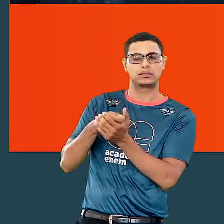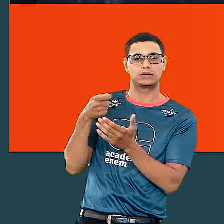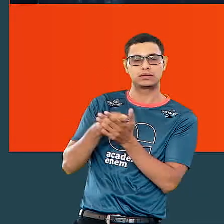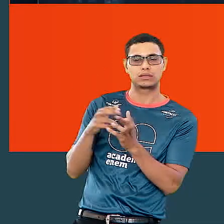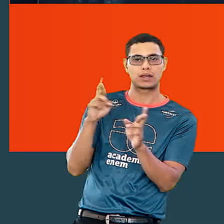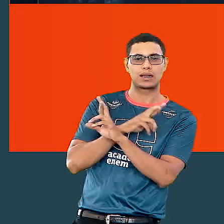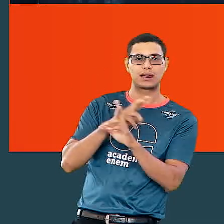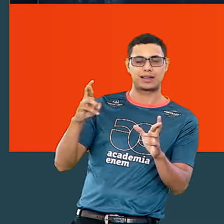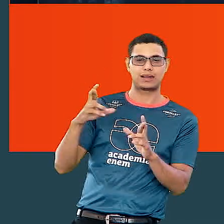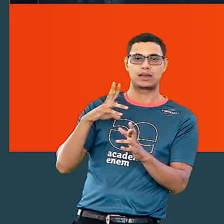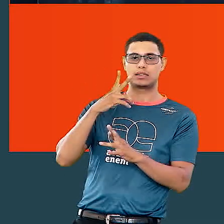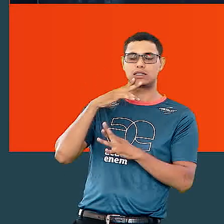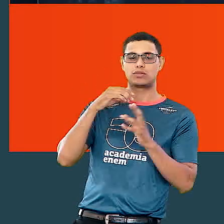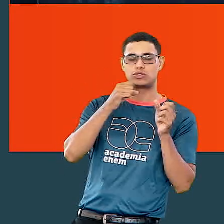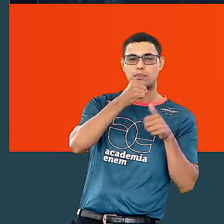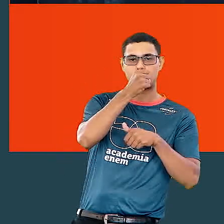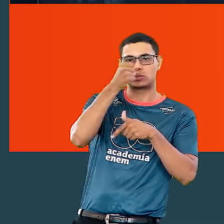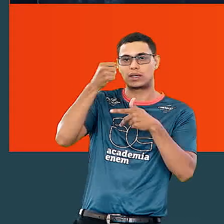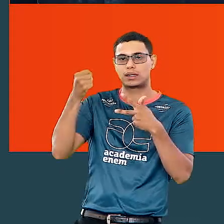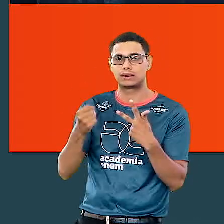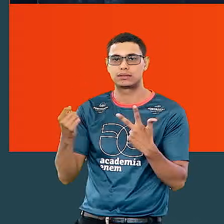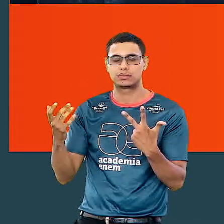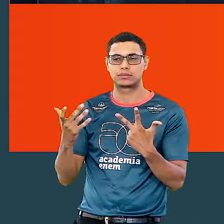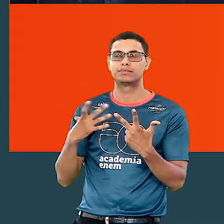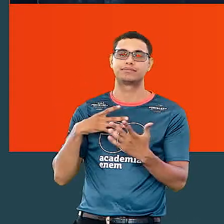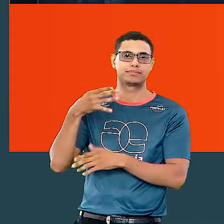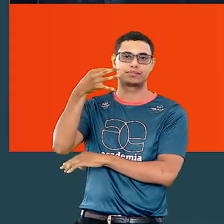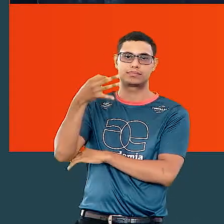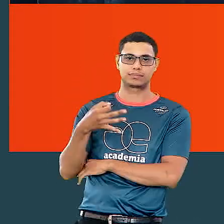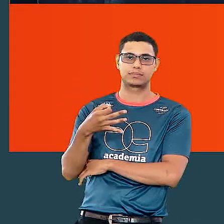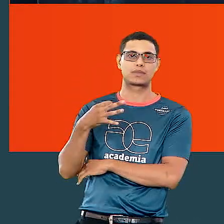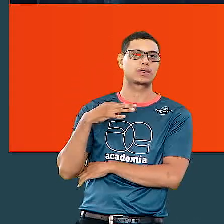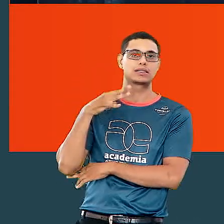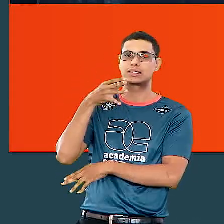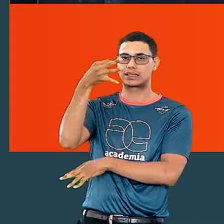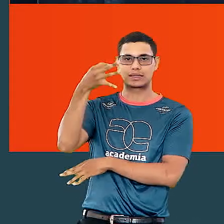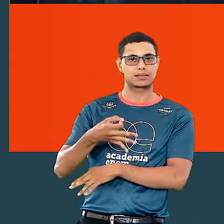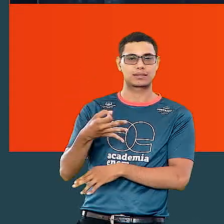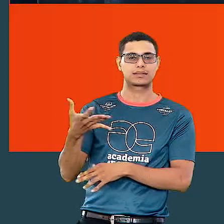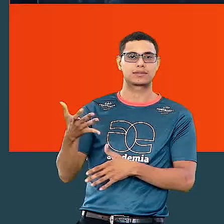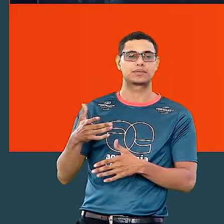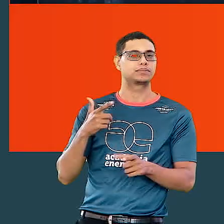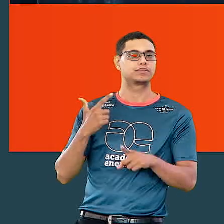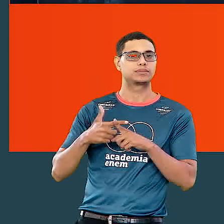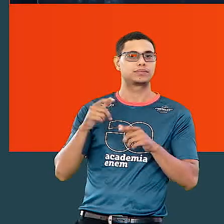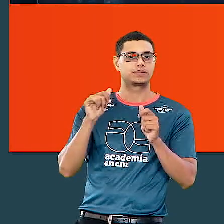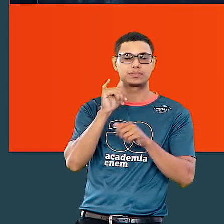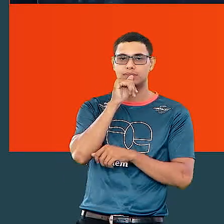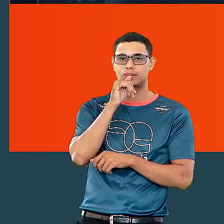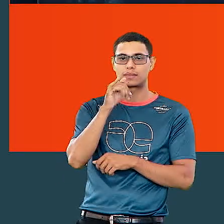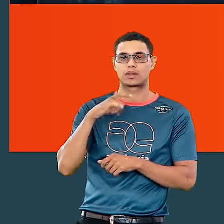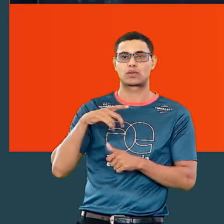relações de poder. Aí, ó. Com certeza absoluta. Por quê?